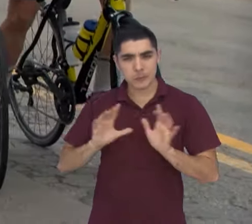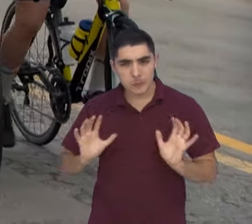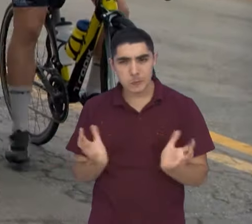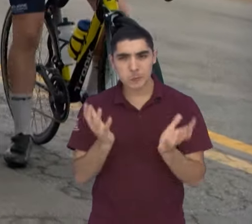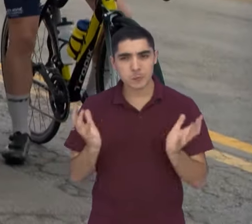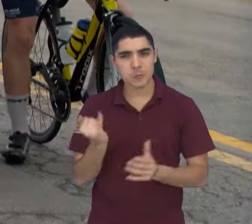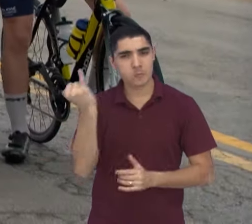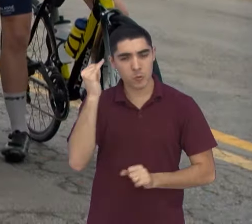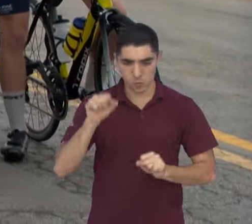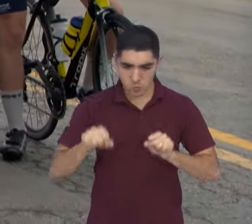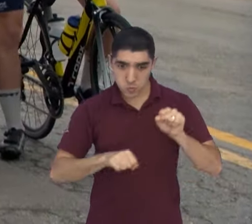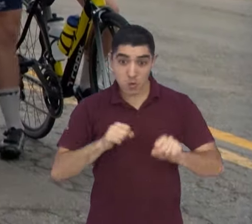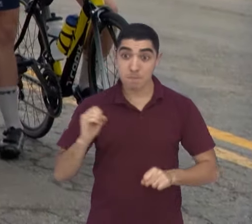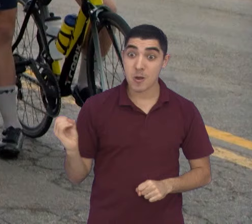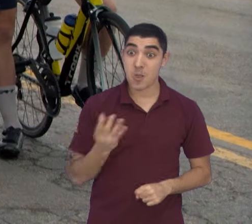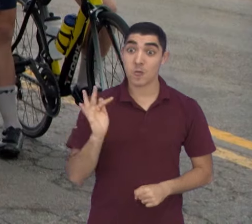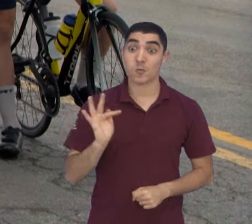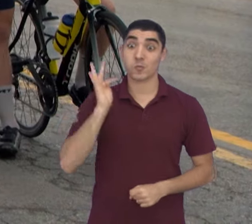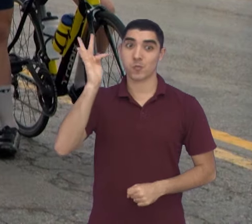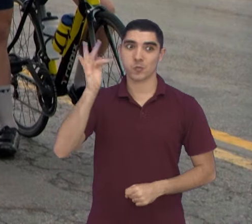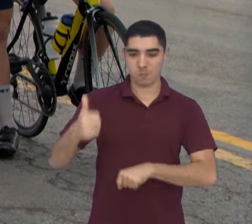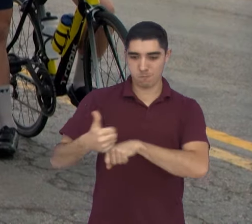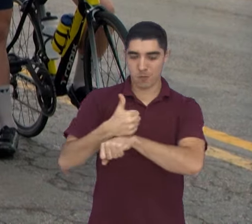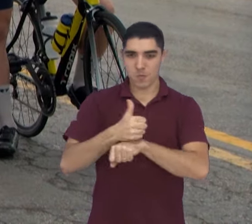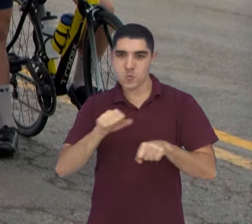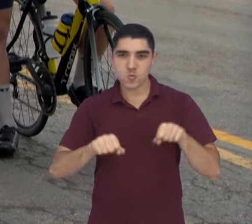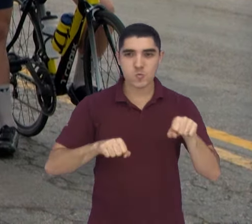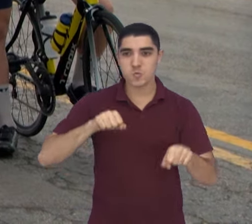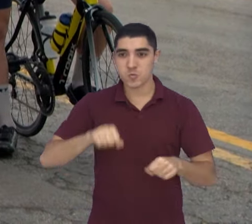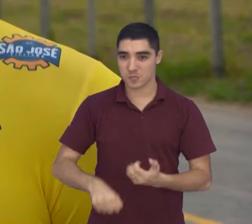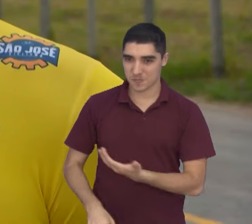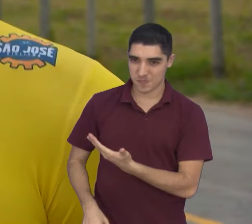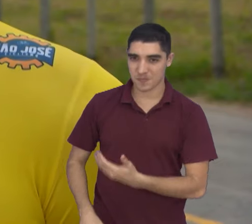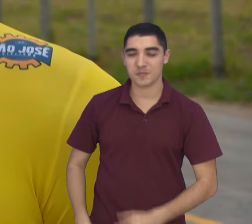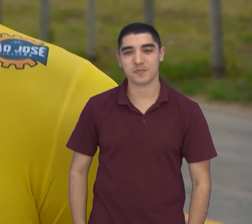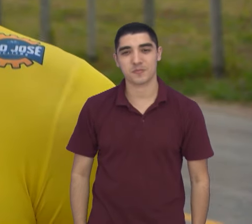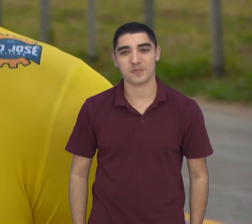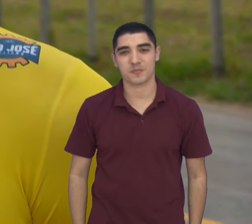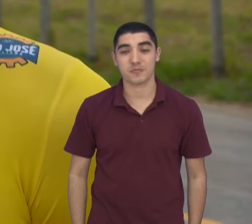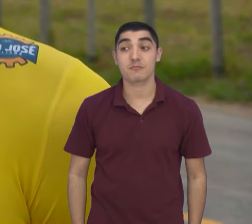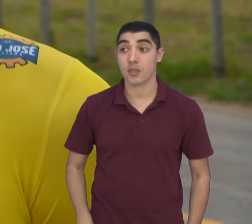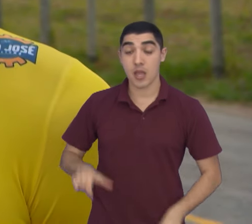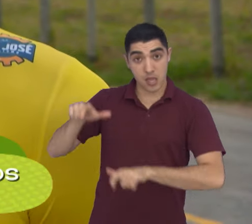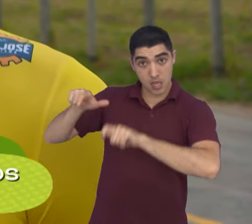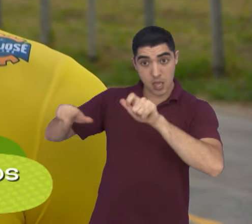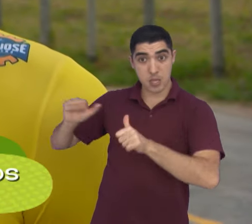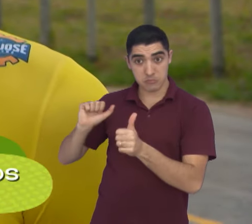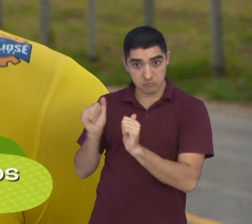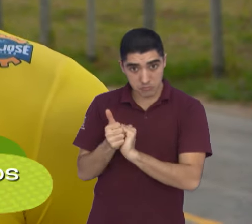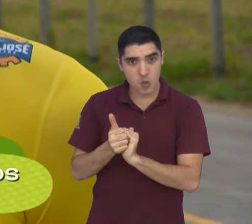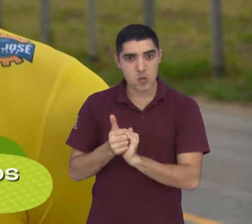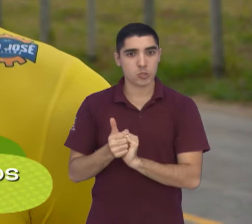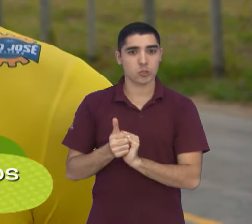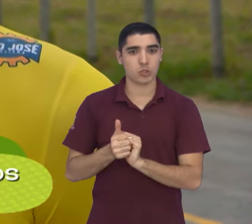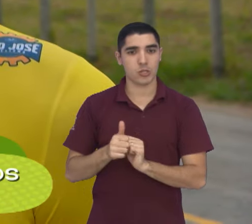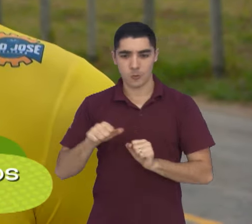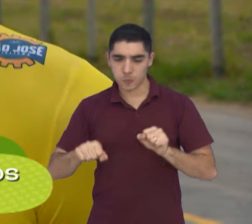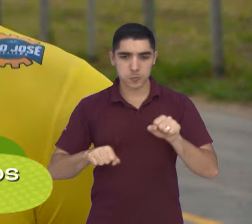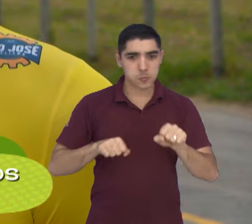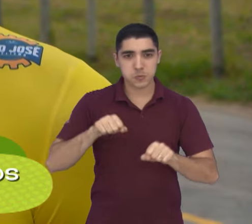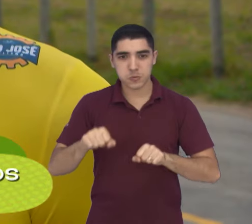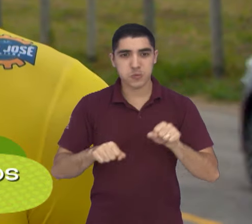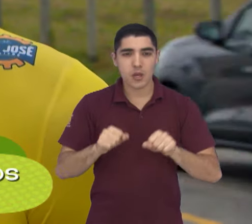a formação de novos atletas para o esporte joseense. Quando esses atletas vão estar vivenciando a presença